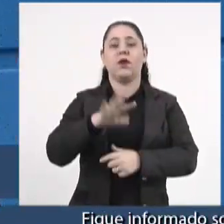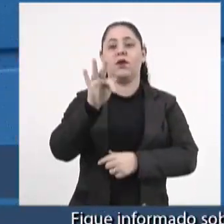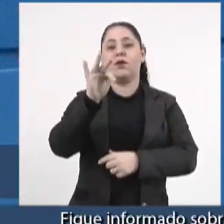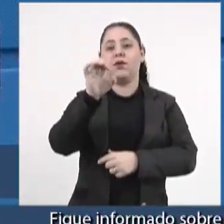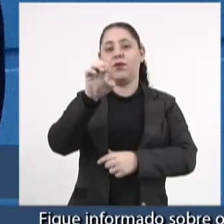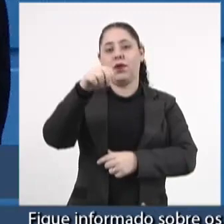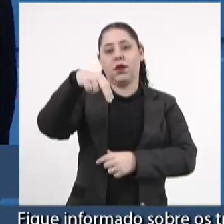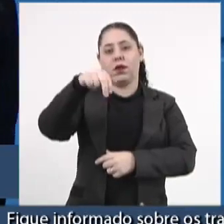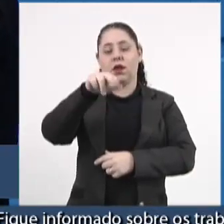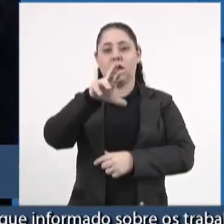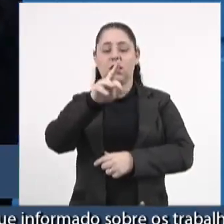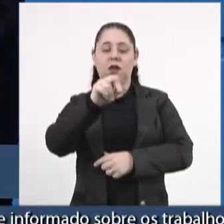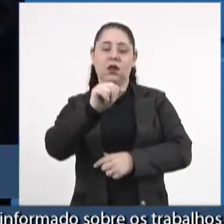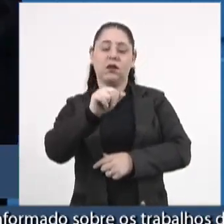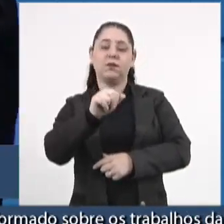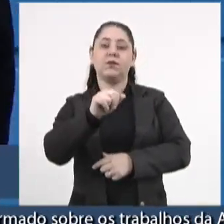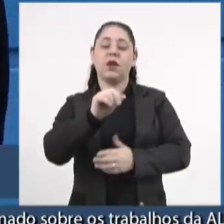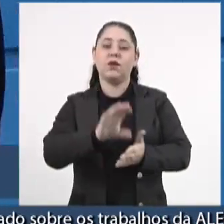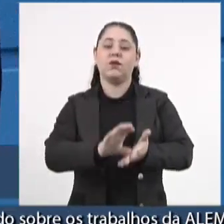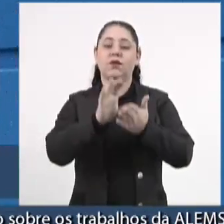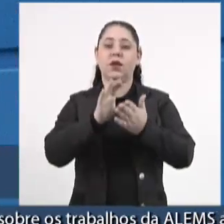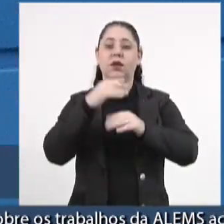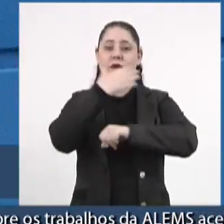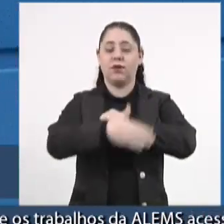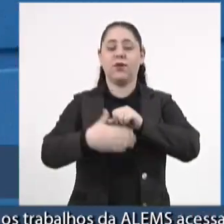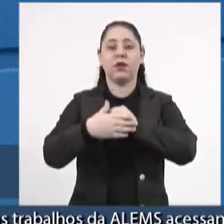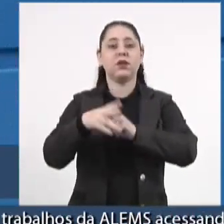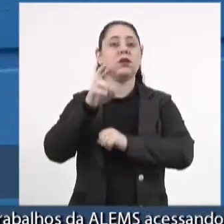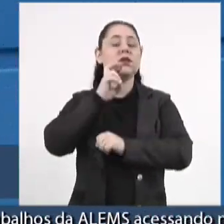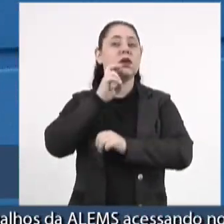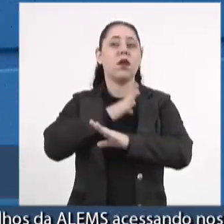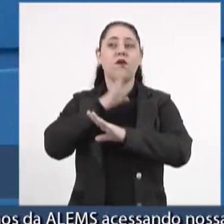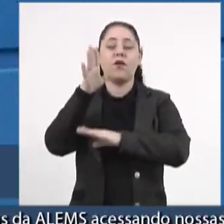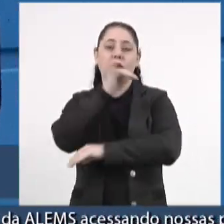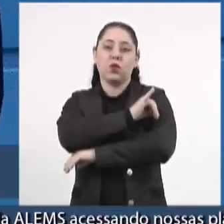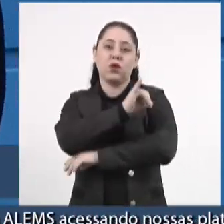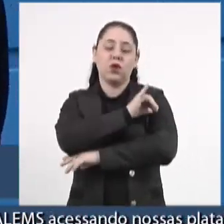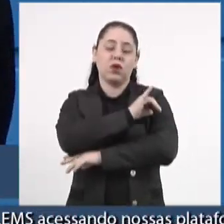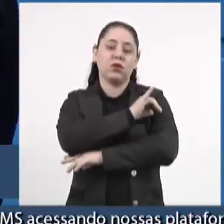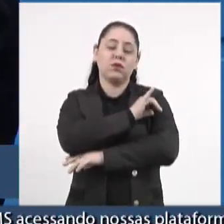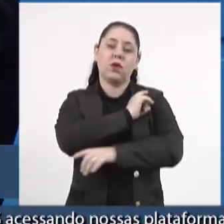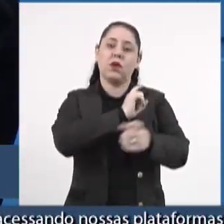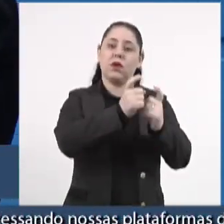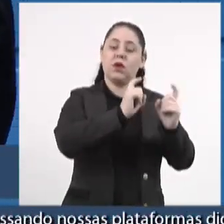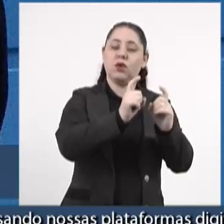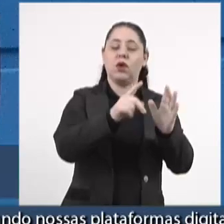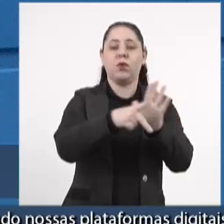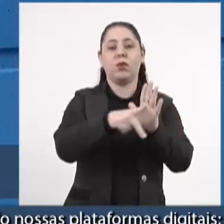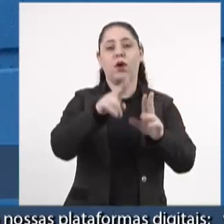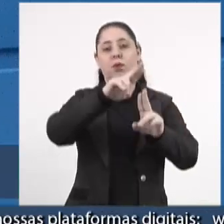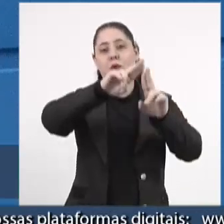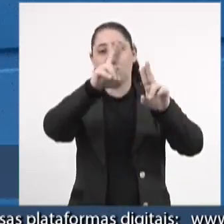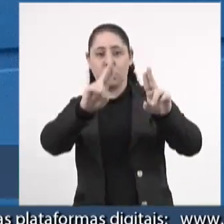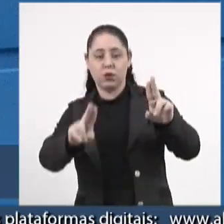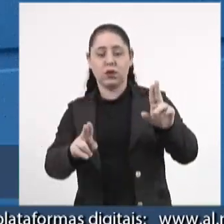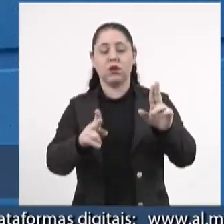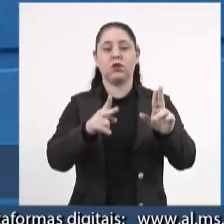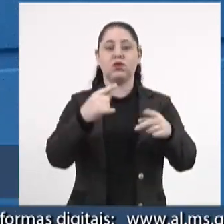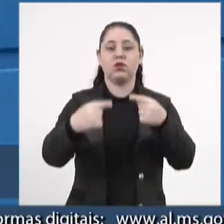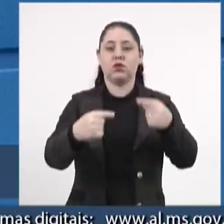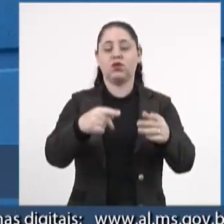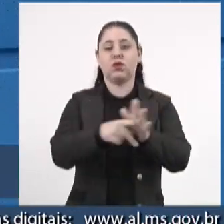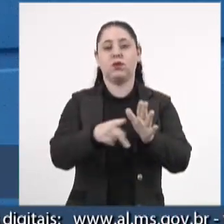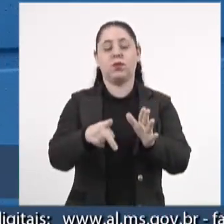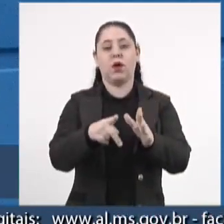que é a Frente Nacional em Defesa da Criança e do Adolescente. Quinta-feira eu vou estar no Rio de Janeiro, uma reunião da UNALI, e também essa frente